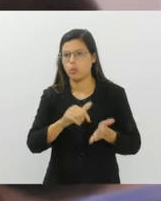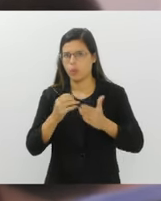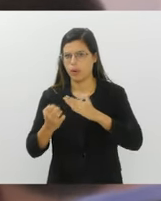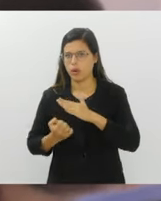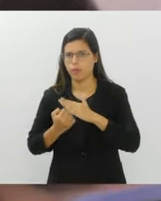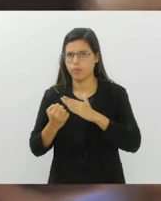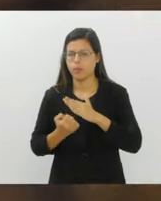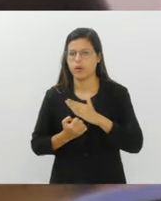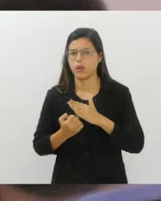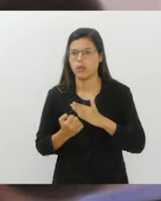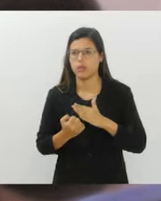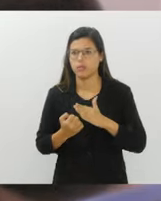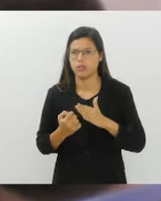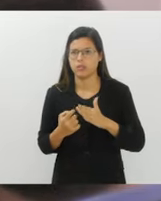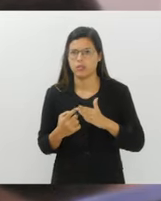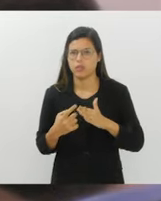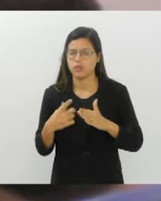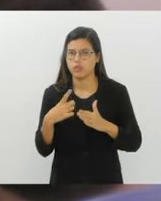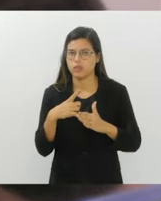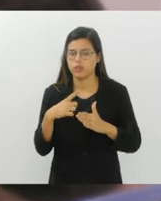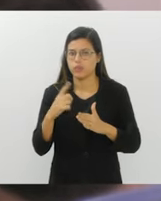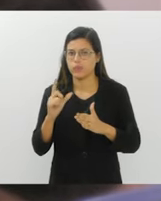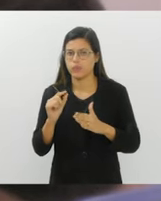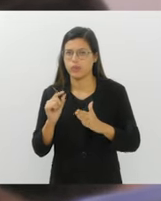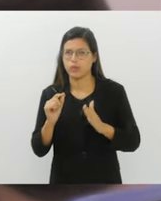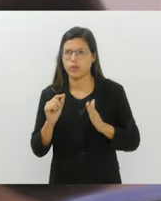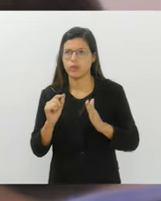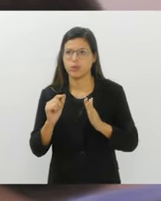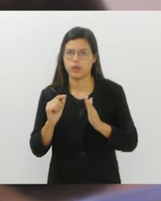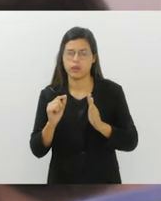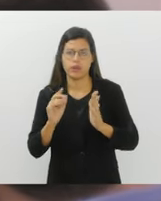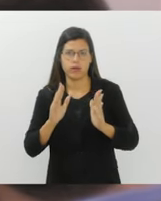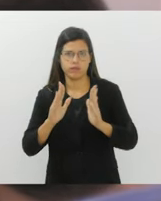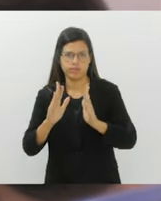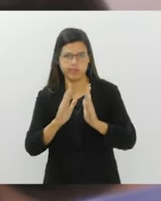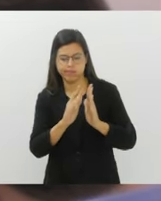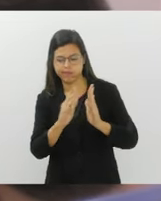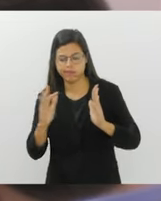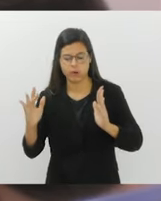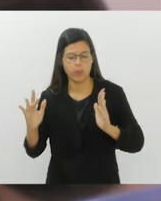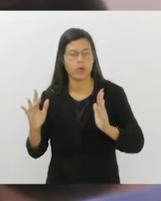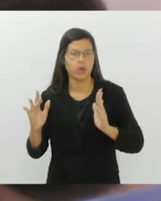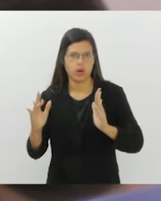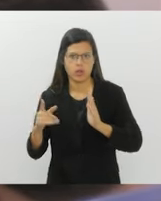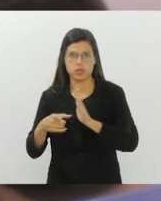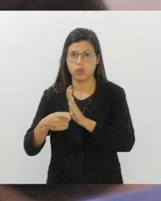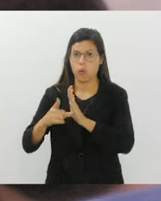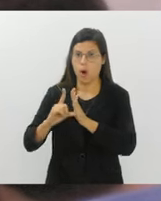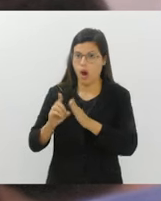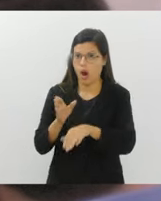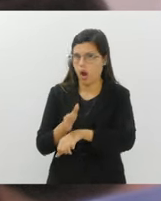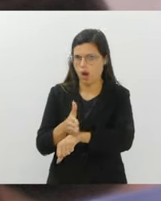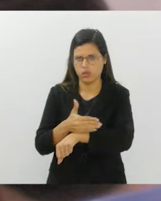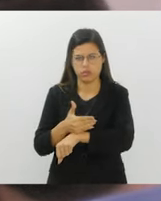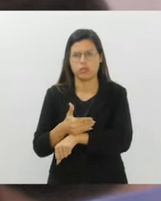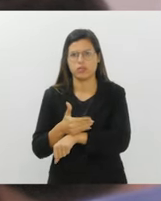como contrapartida a prorrogação antecipada do contrato de concessão.